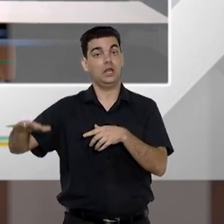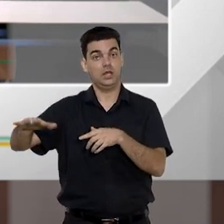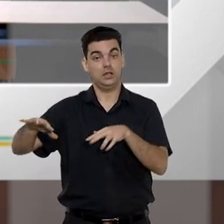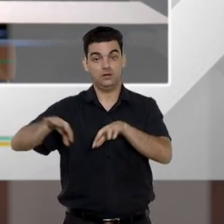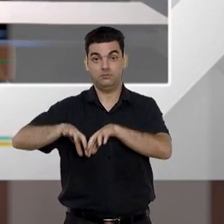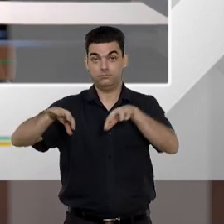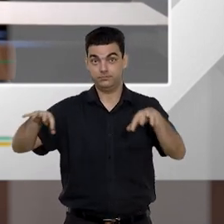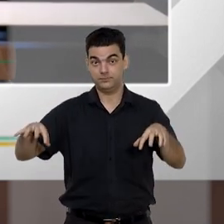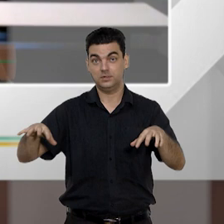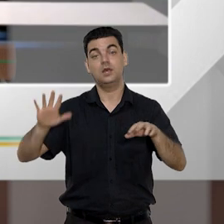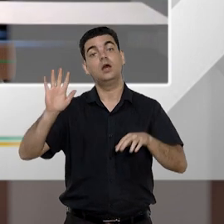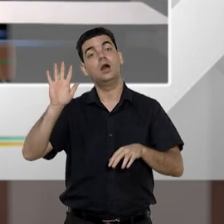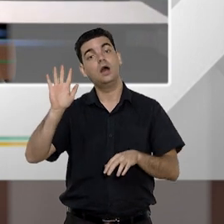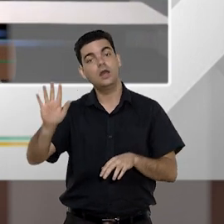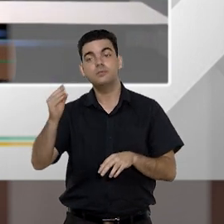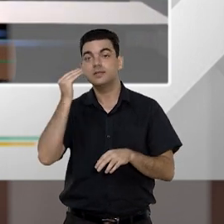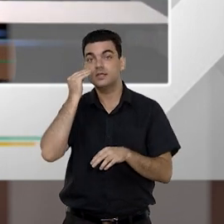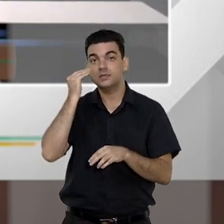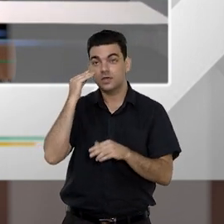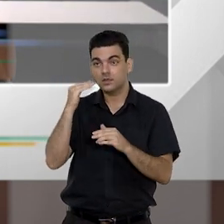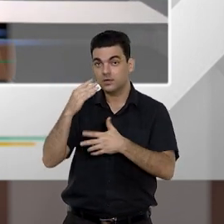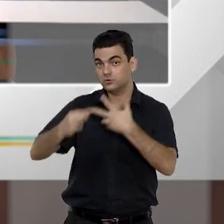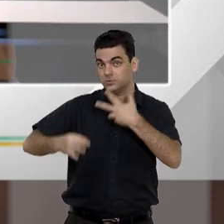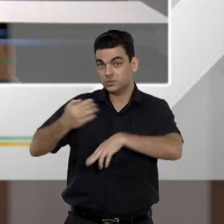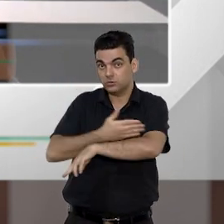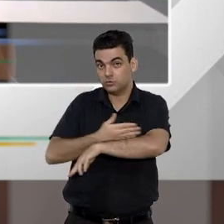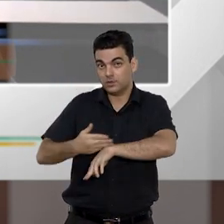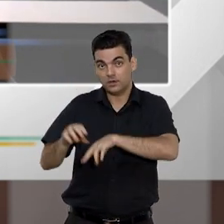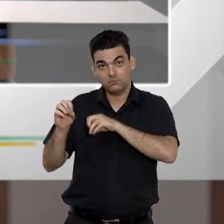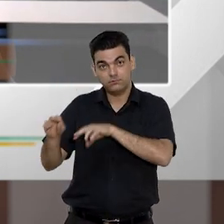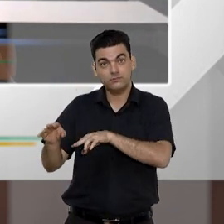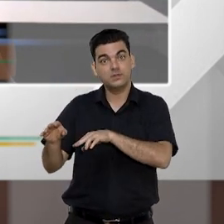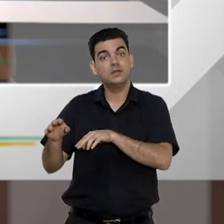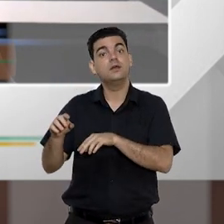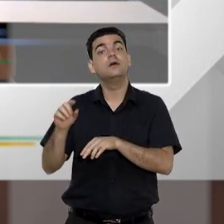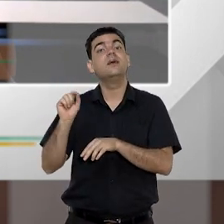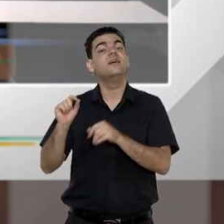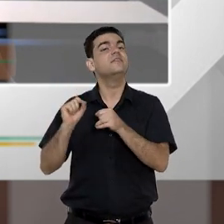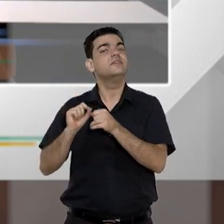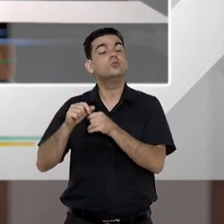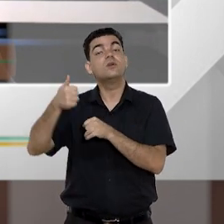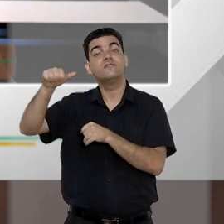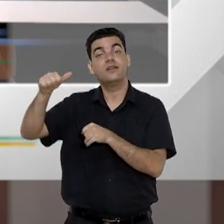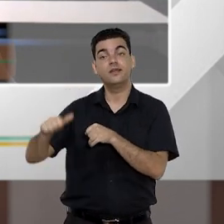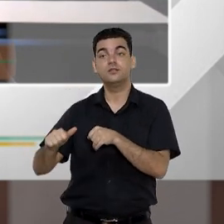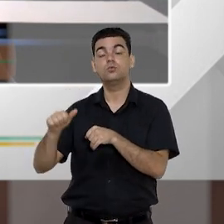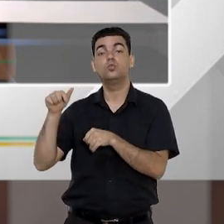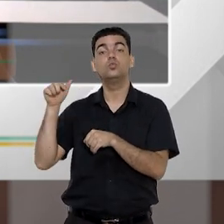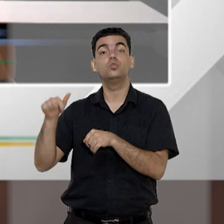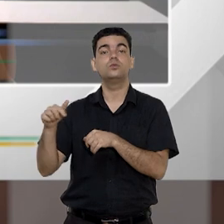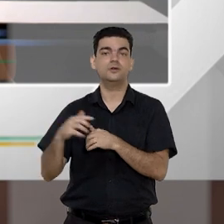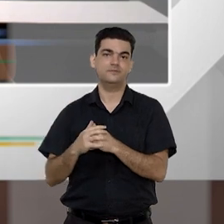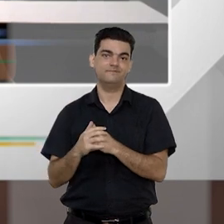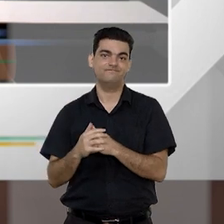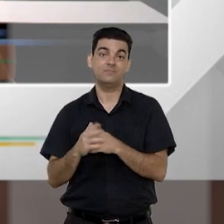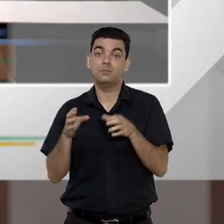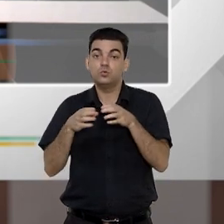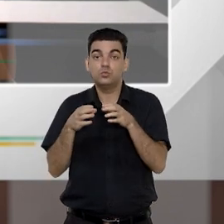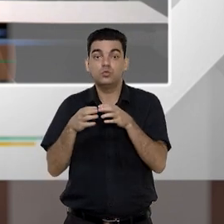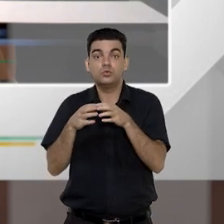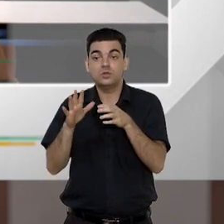âmbito da terceira região, esse pedido de uniformização de jurisprudência ele será